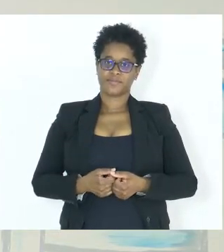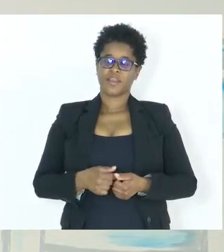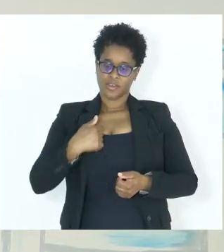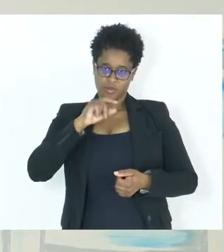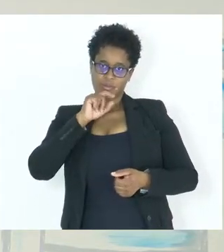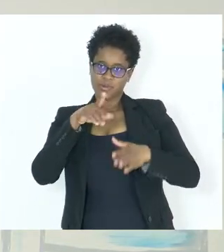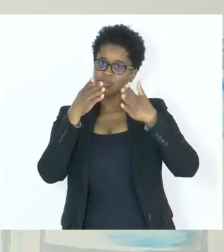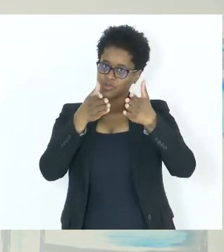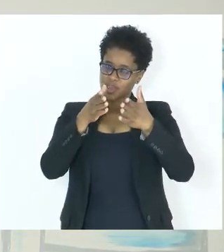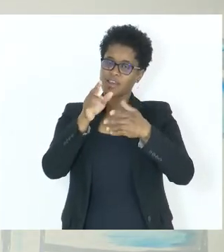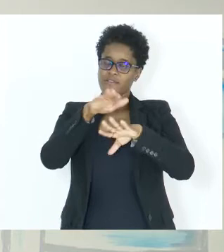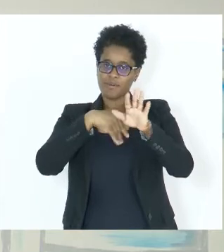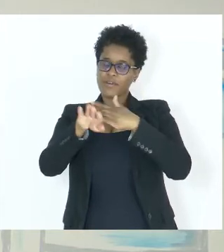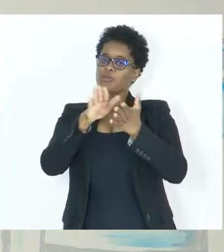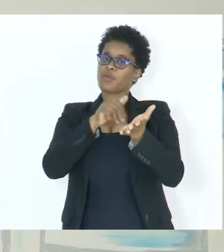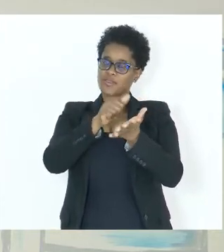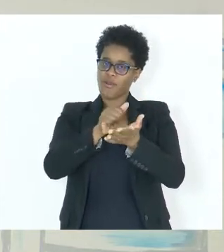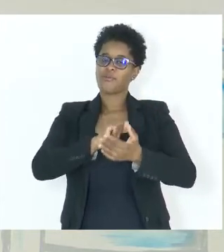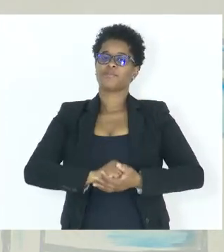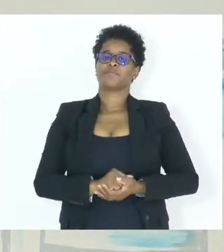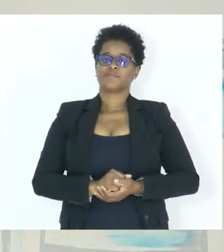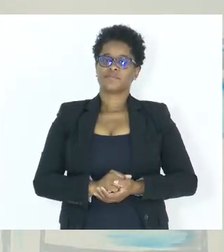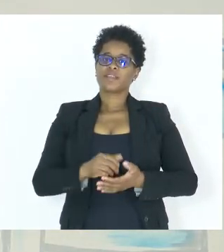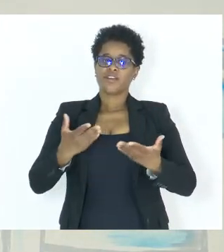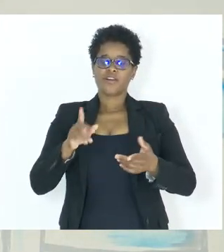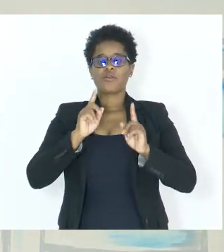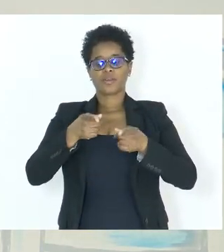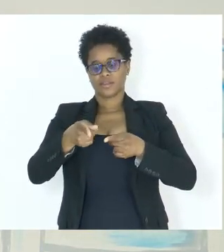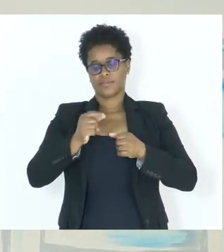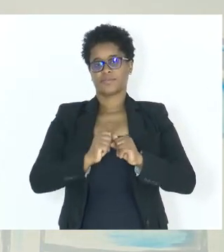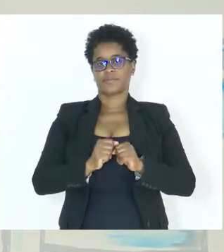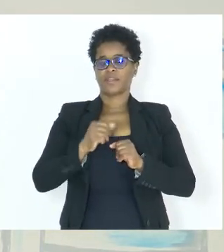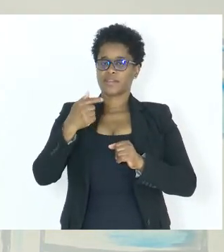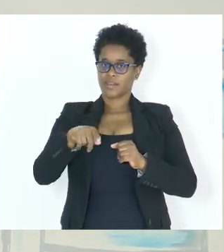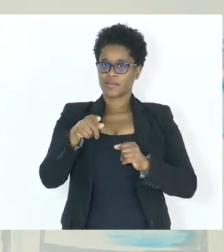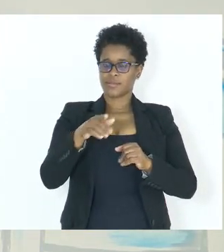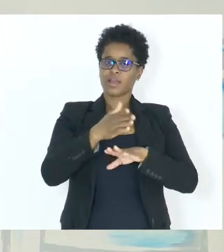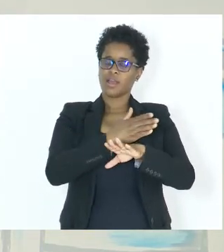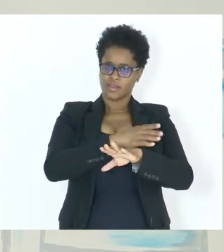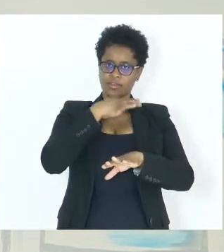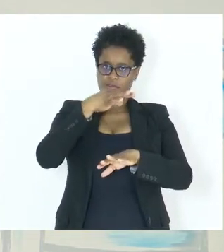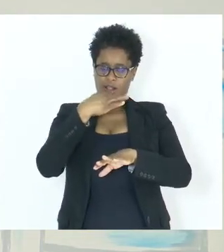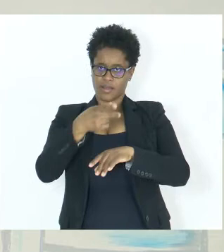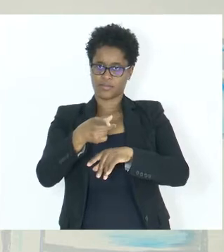Posso ajudar fazendo a correção. Vamos aqui. Já tínhamos dito,